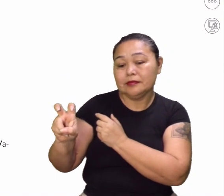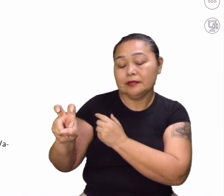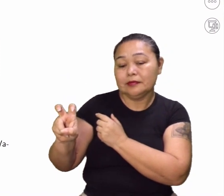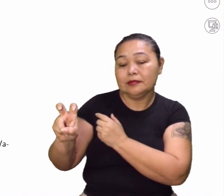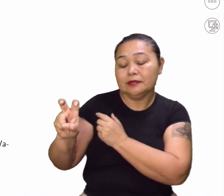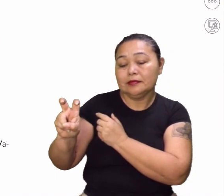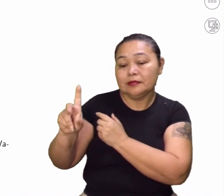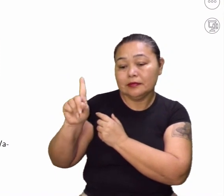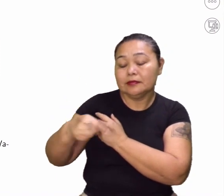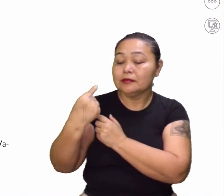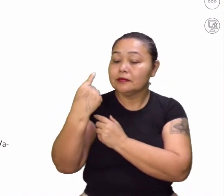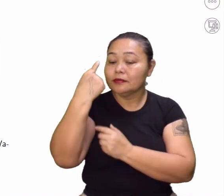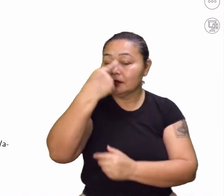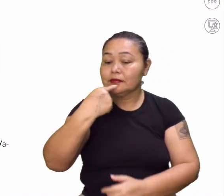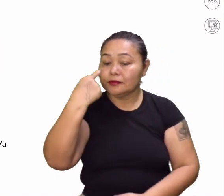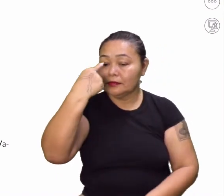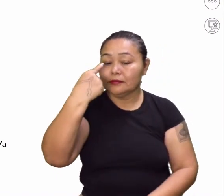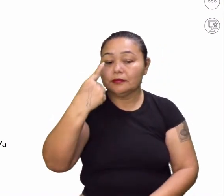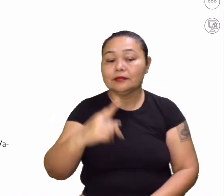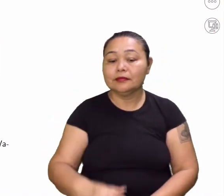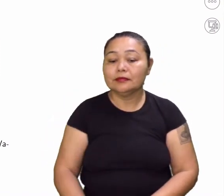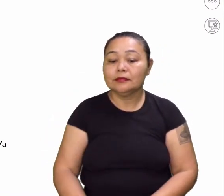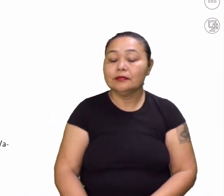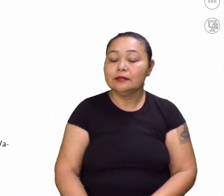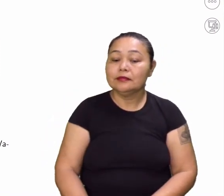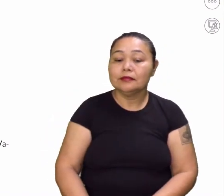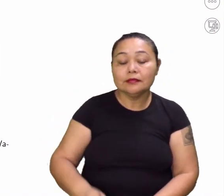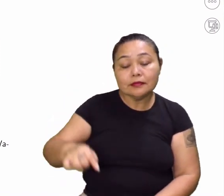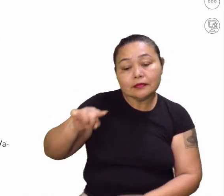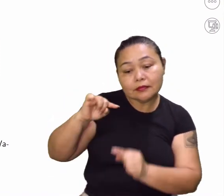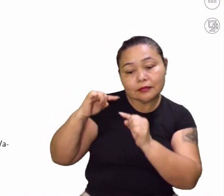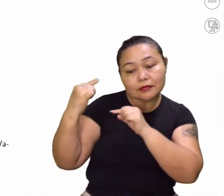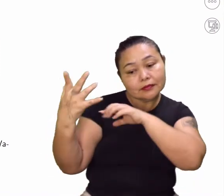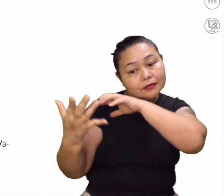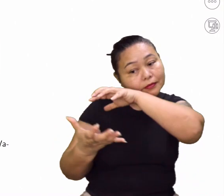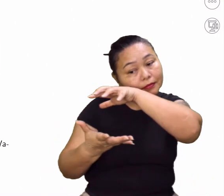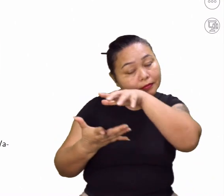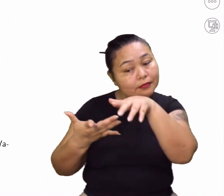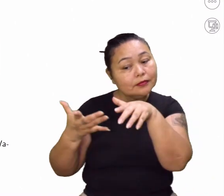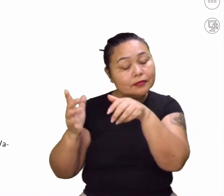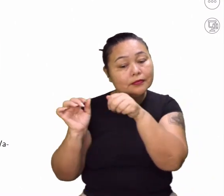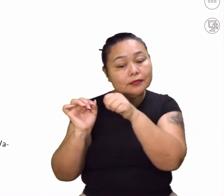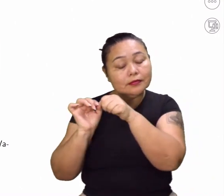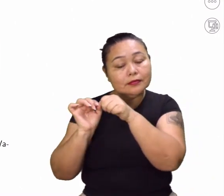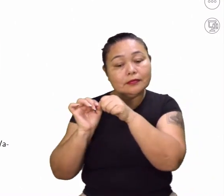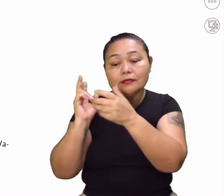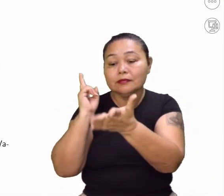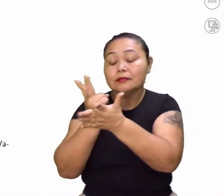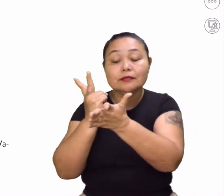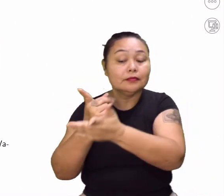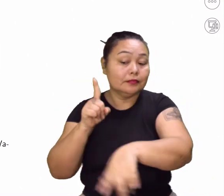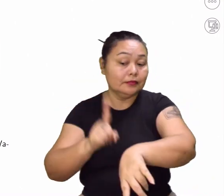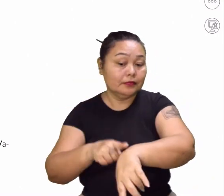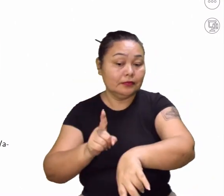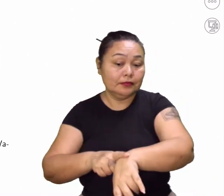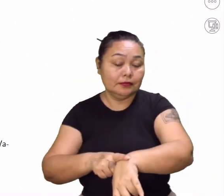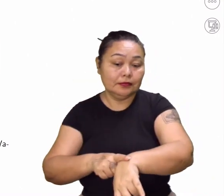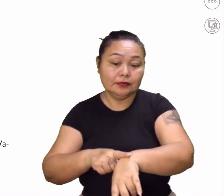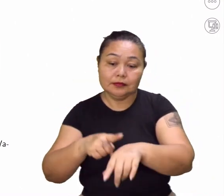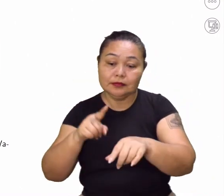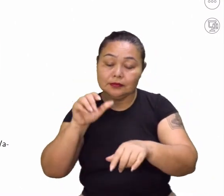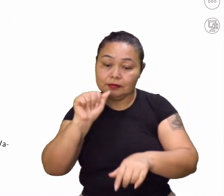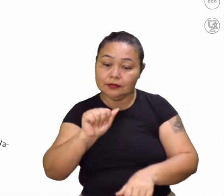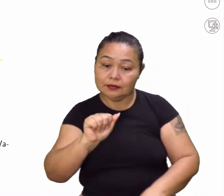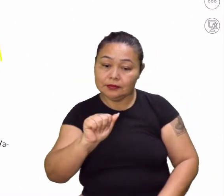bem. Só corresponde a 1 hora. 1 hora. É isso? Toda essa porção da Terra vai ter o mesmo horário. Isso, ou seja, de um